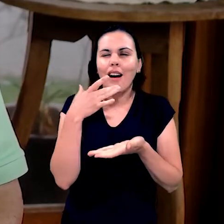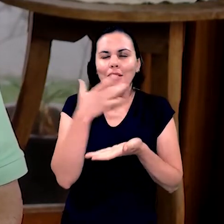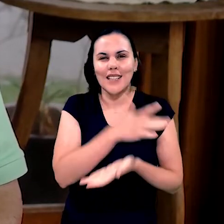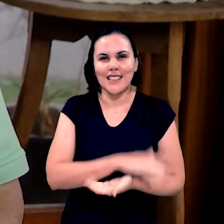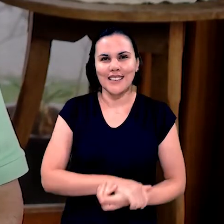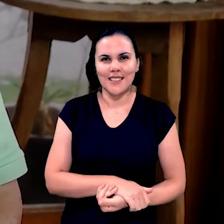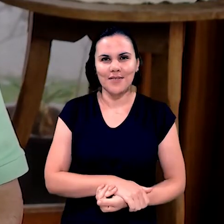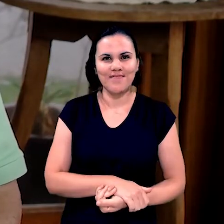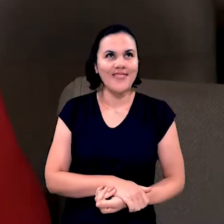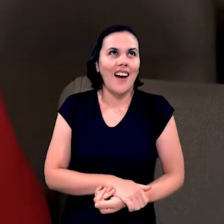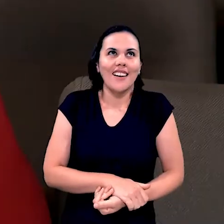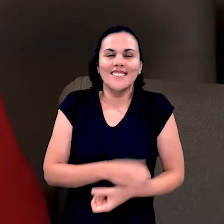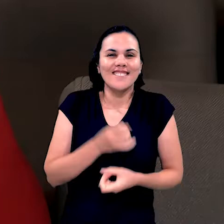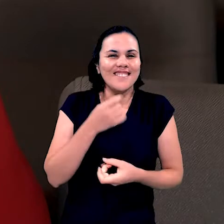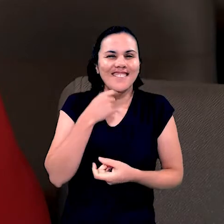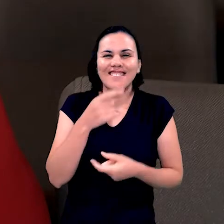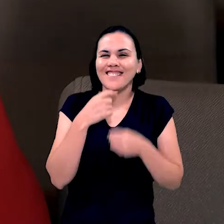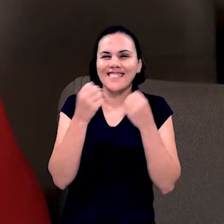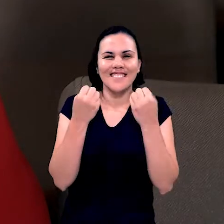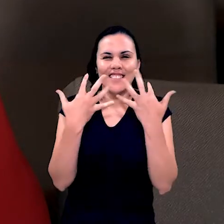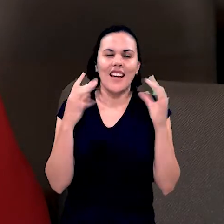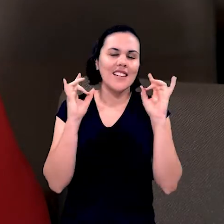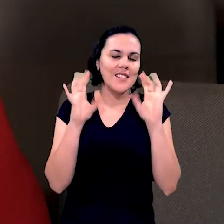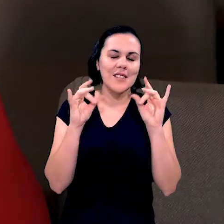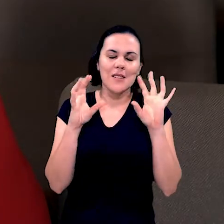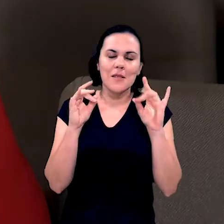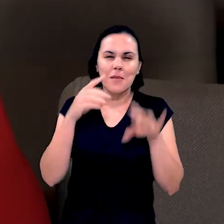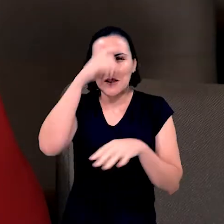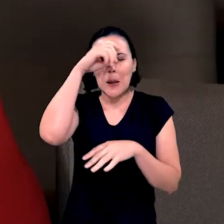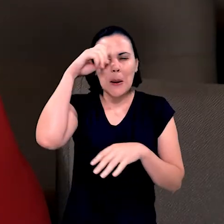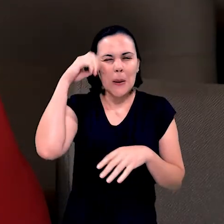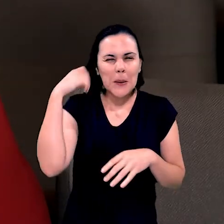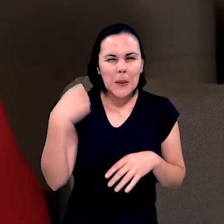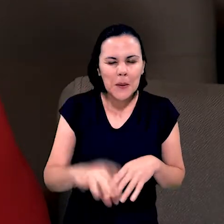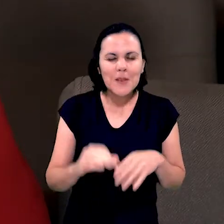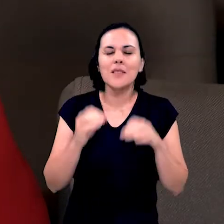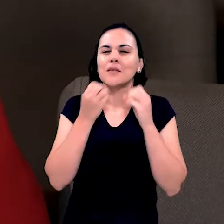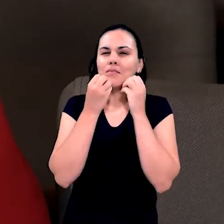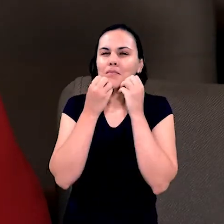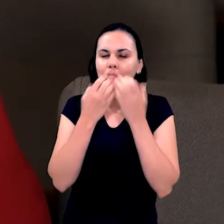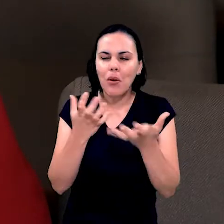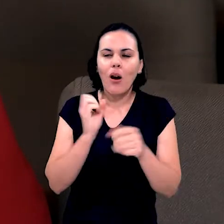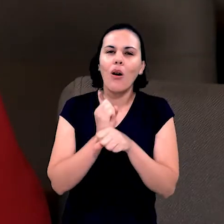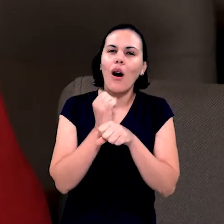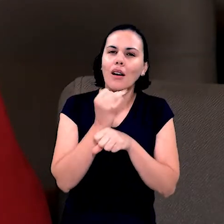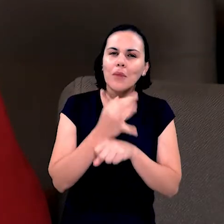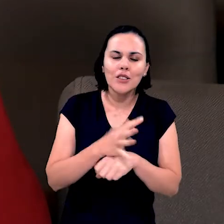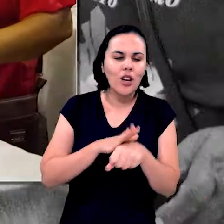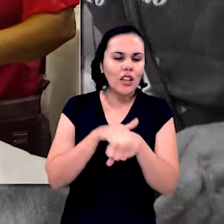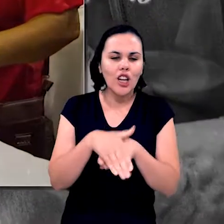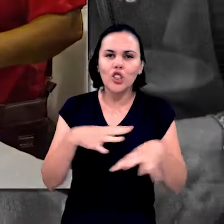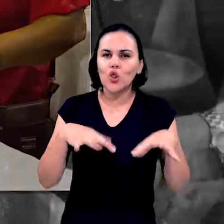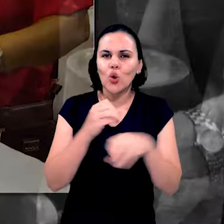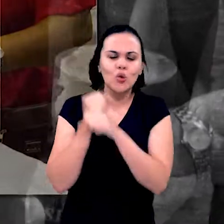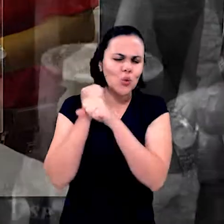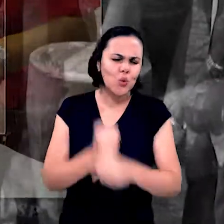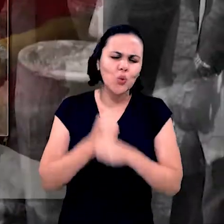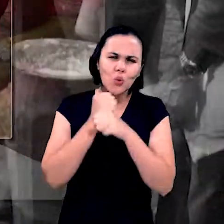café, é uma delícia. Não tem preço. Vale todo o esforço da festa, vale passar a